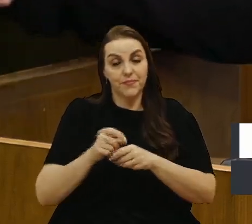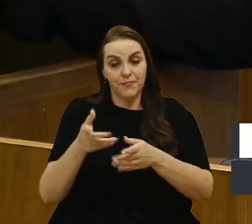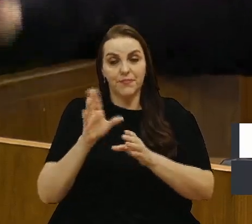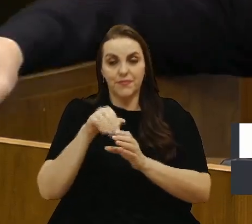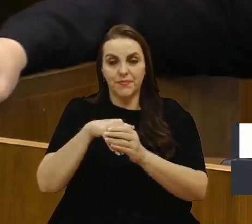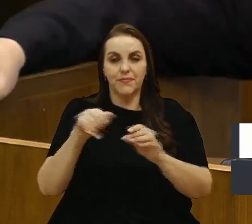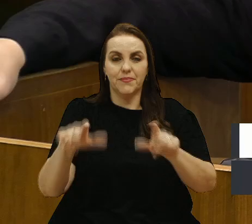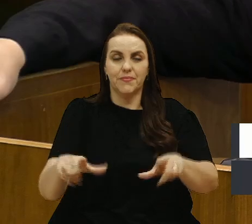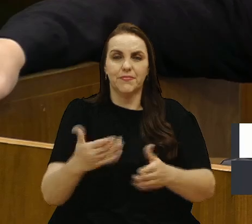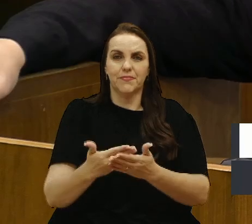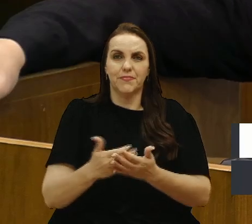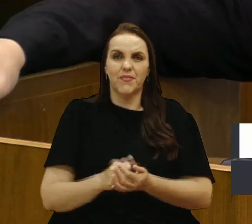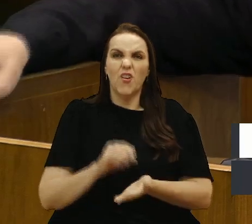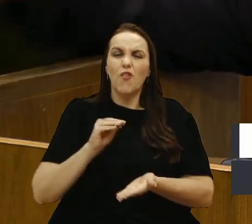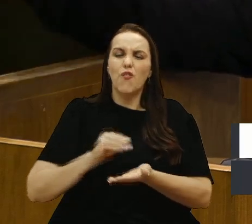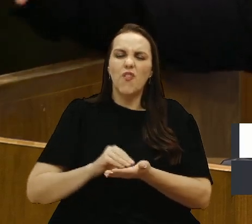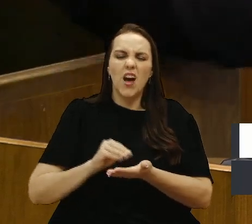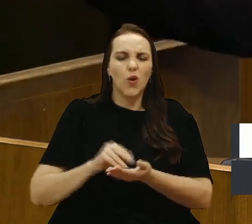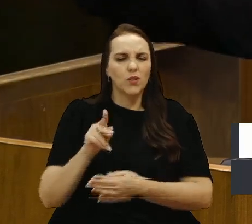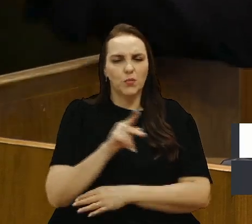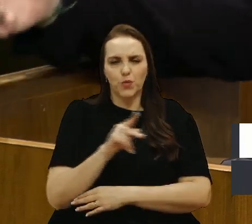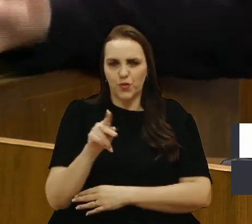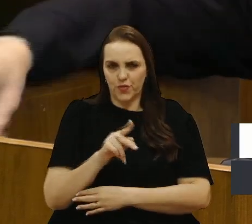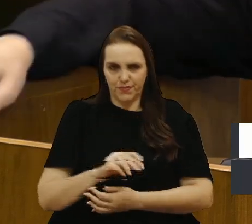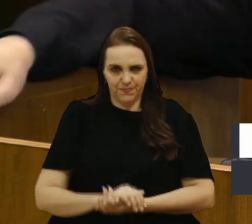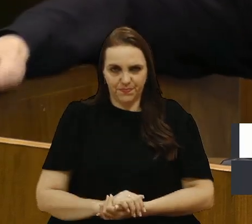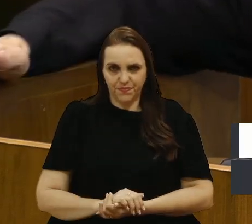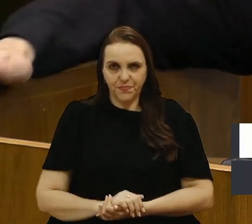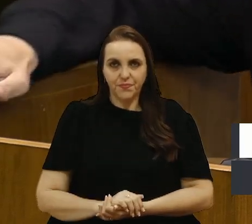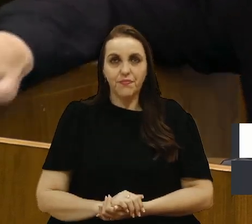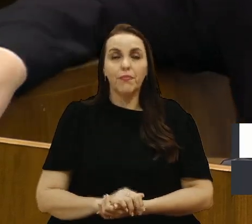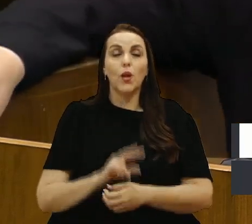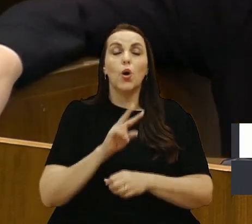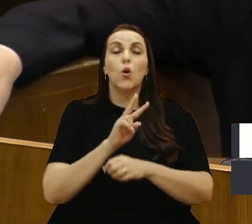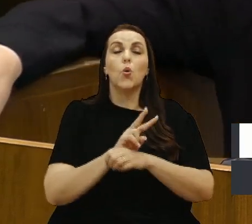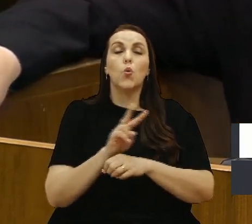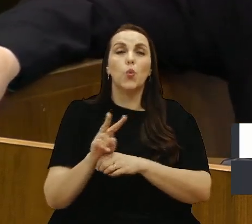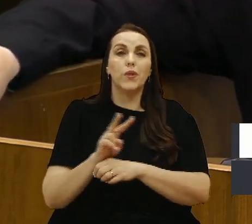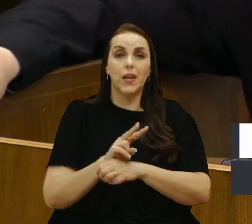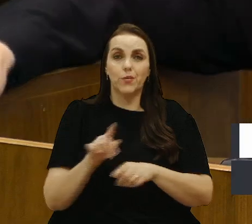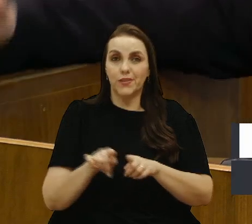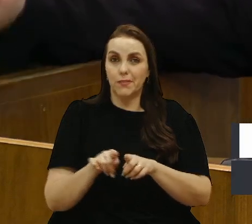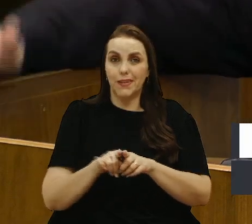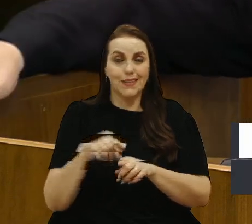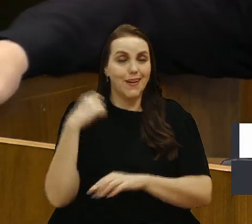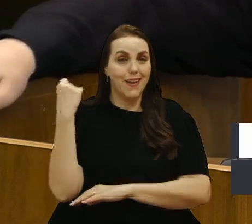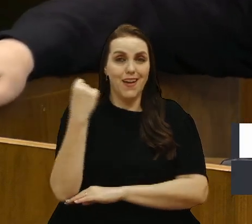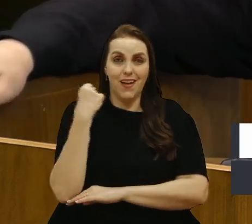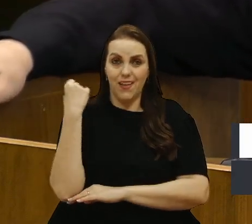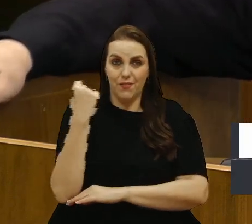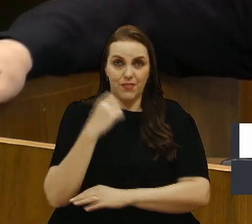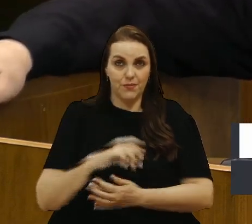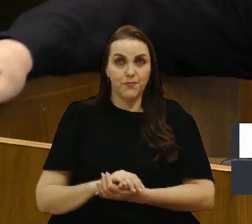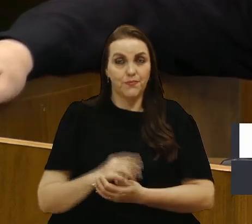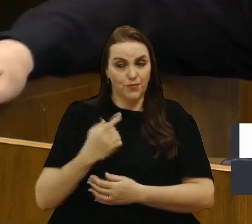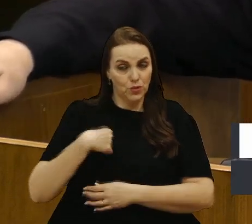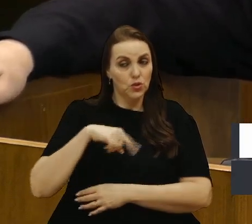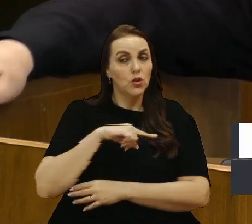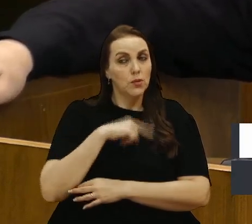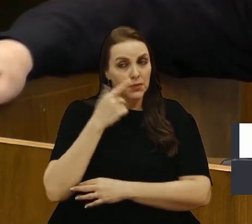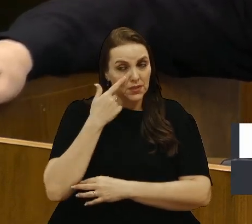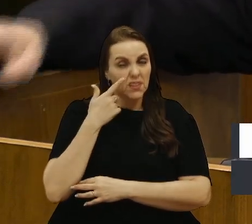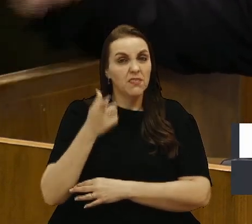Então, faltam professores. A questão dos cuidadores é uma situação grave. Nós vamos ter que ver, nobres colegas.